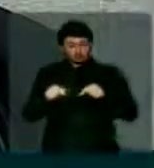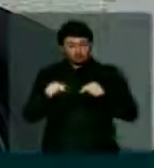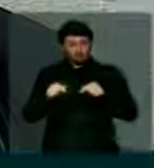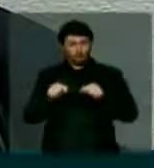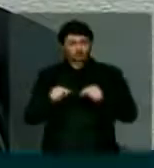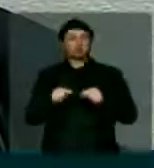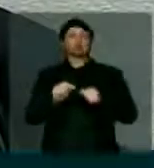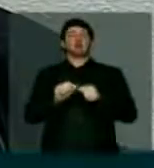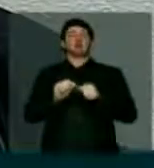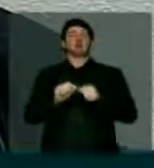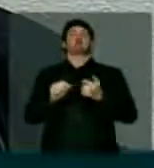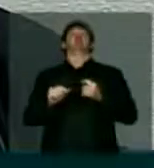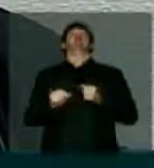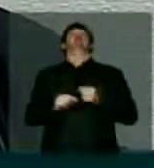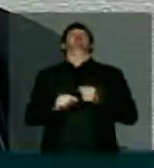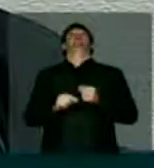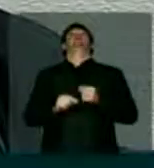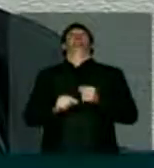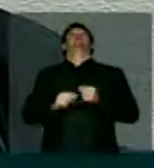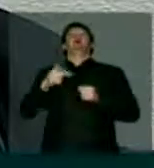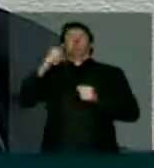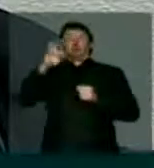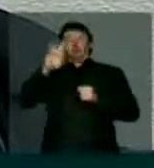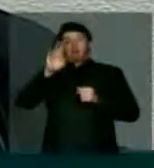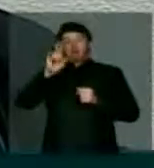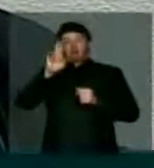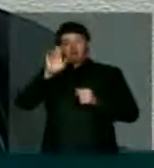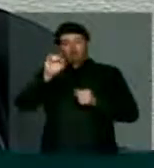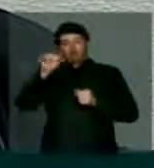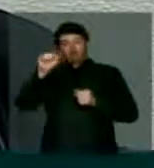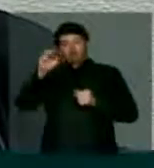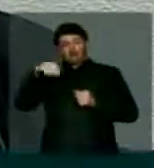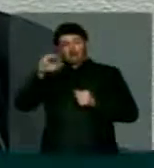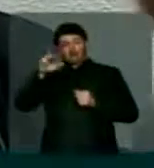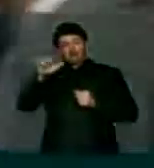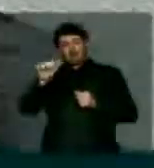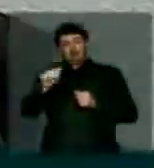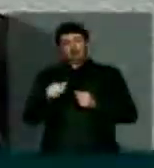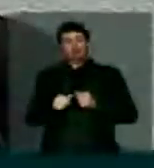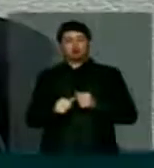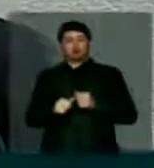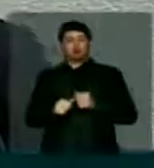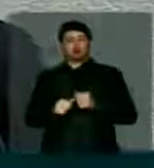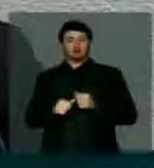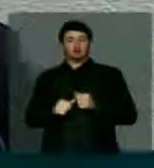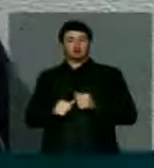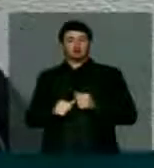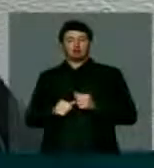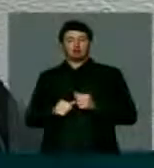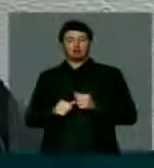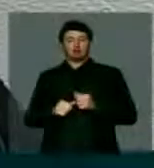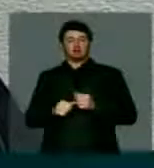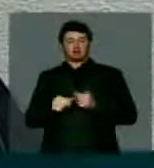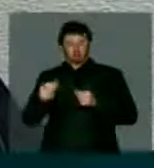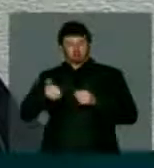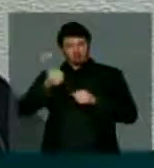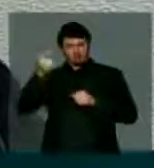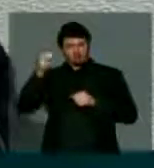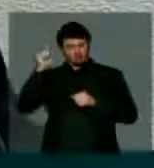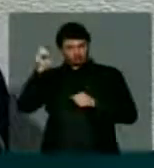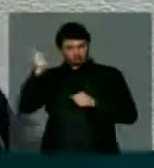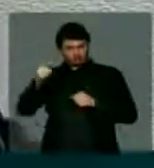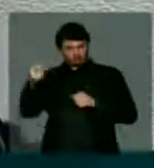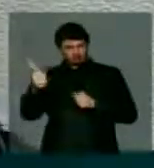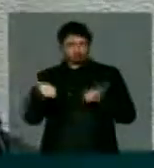Esse contrato foi feito pela Petrobras América. Alô? Está ouvindo bem aqui? Sim, agora